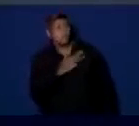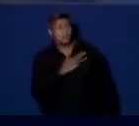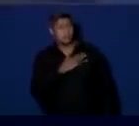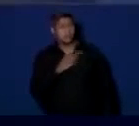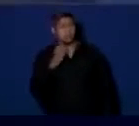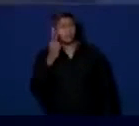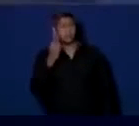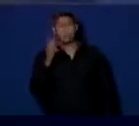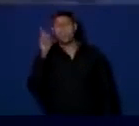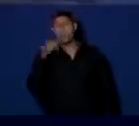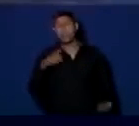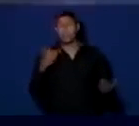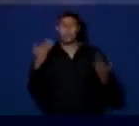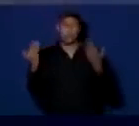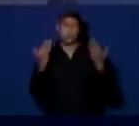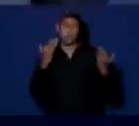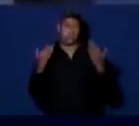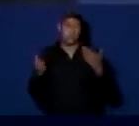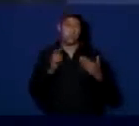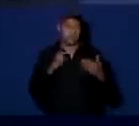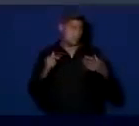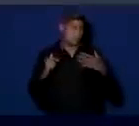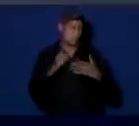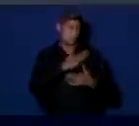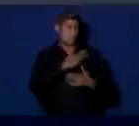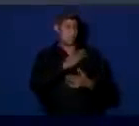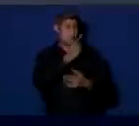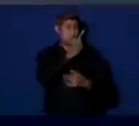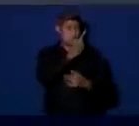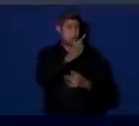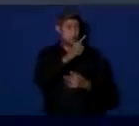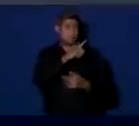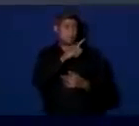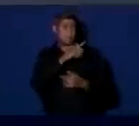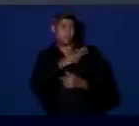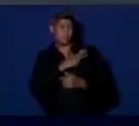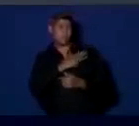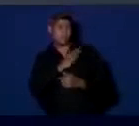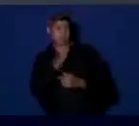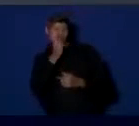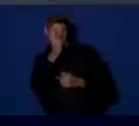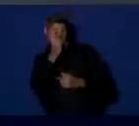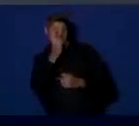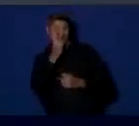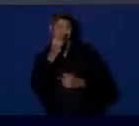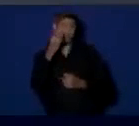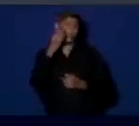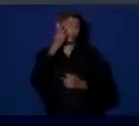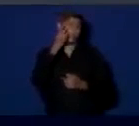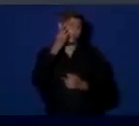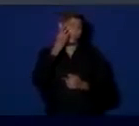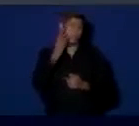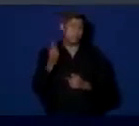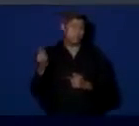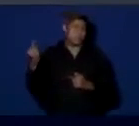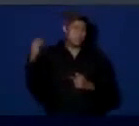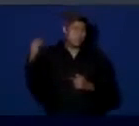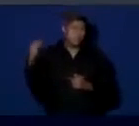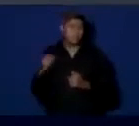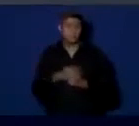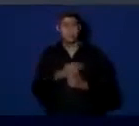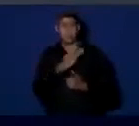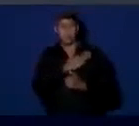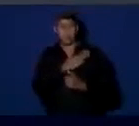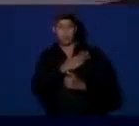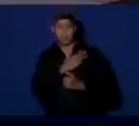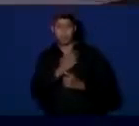2, que eu quis dizer, comparando sem agenda com o Lula 1, isso. Tem Lula 2 e tem Dilma. Isso, eu acho que é último ano do Lula 1 com o Lula